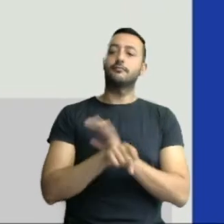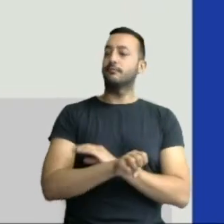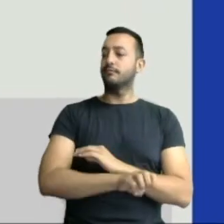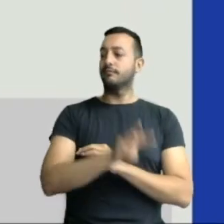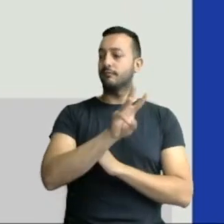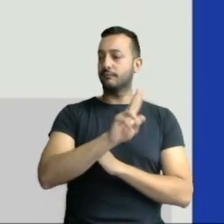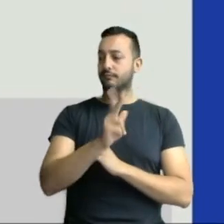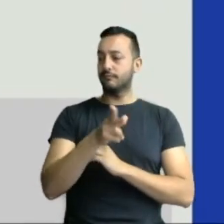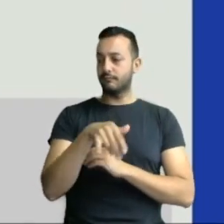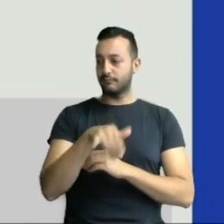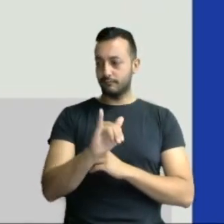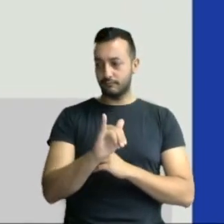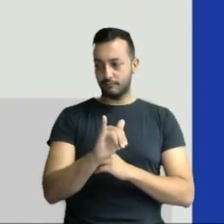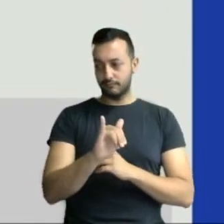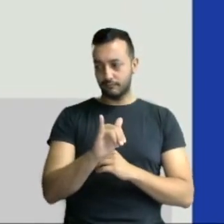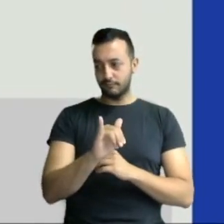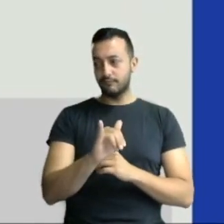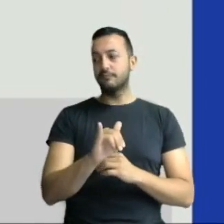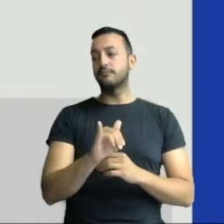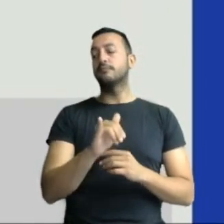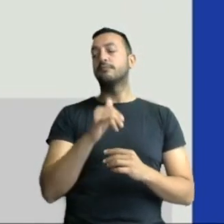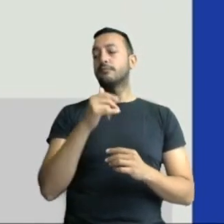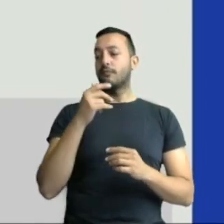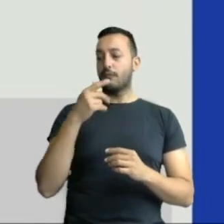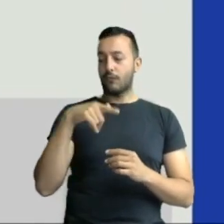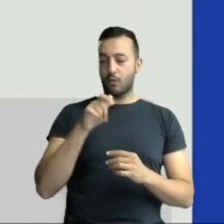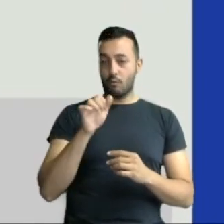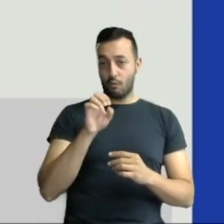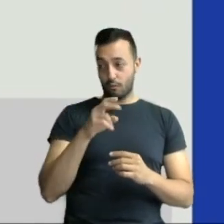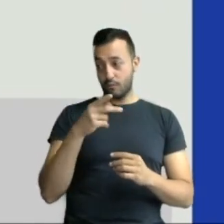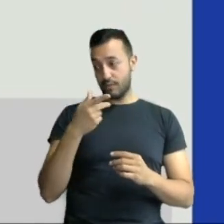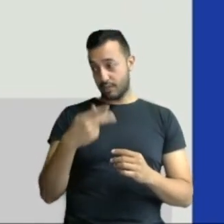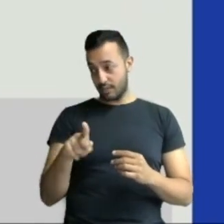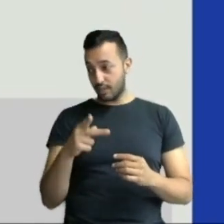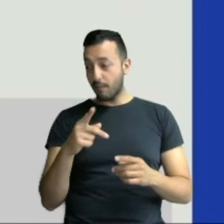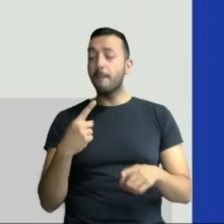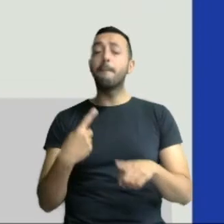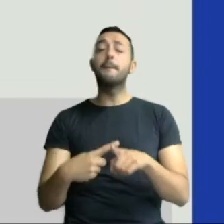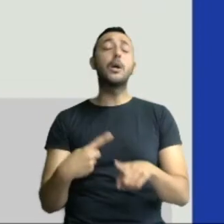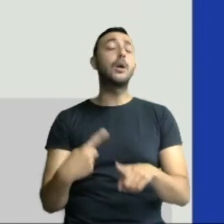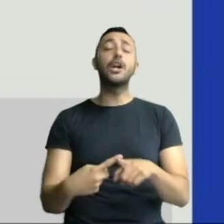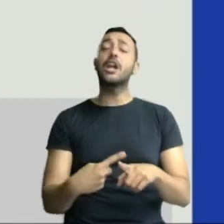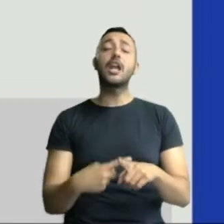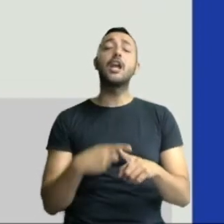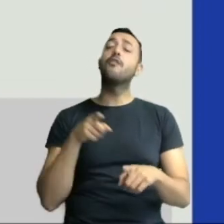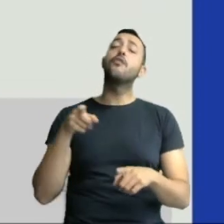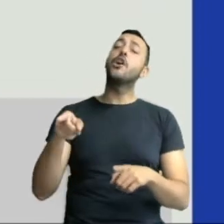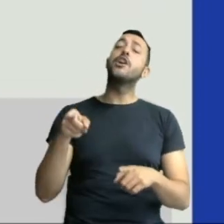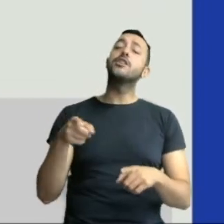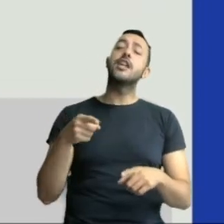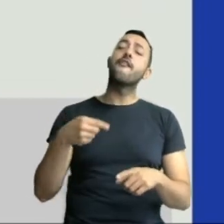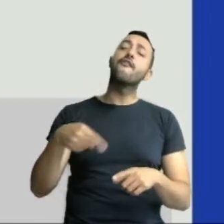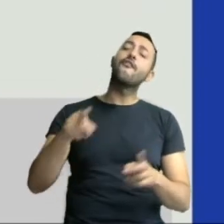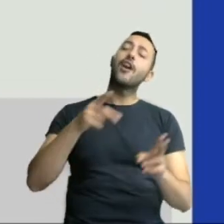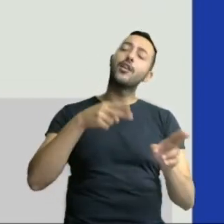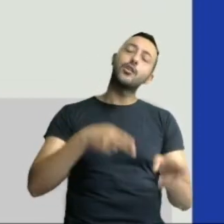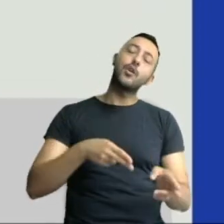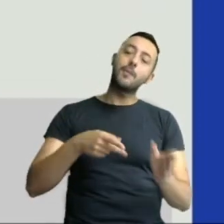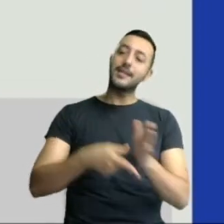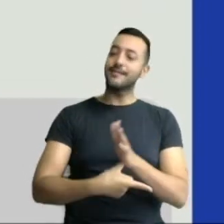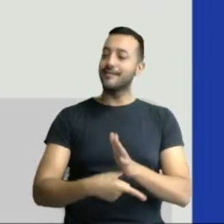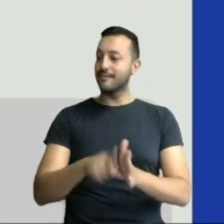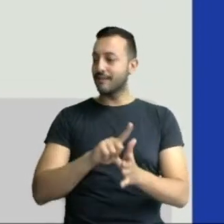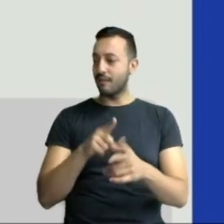Why do you go to sleep early? Por que você vai dormir cedo,